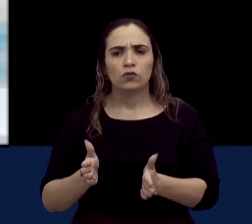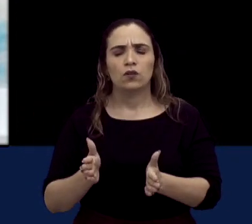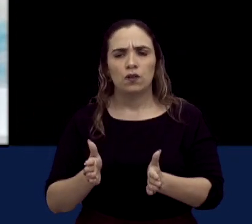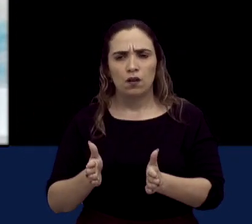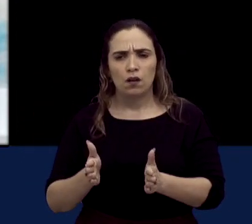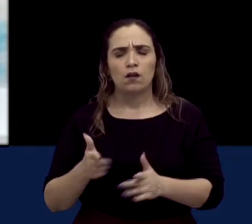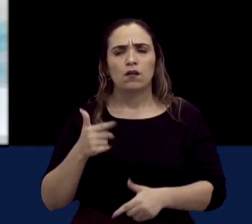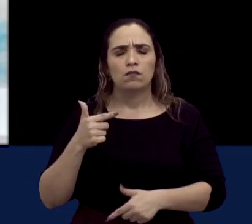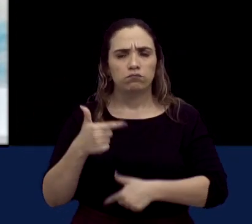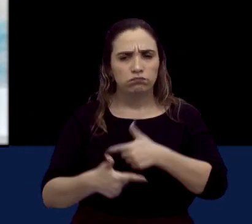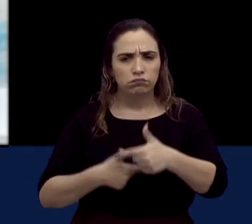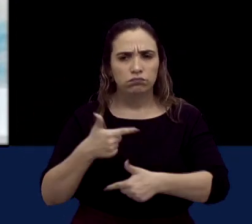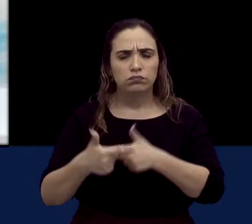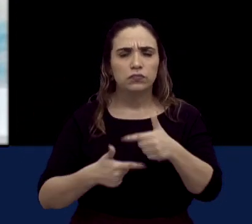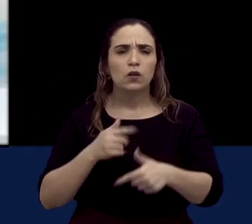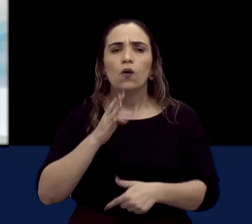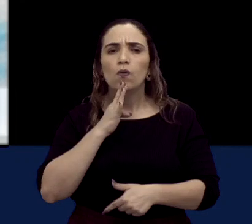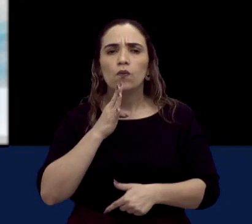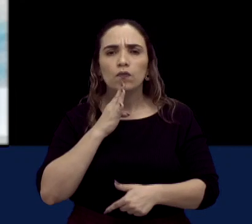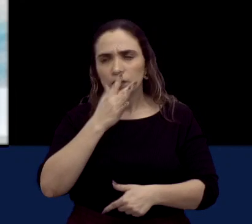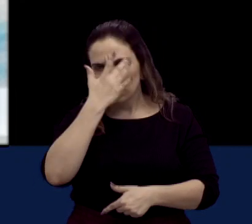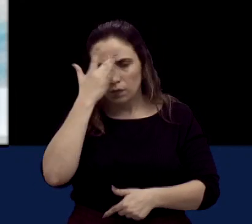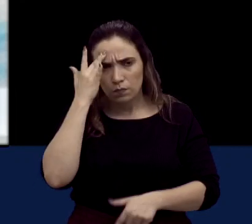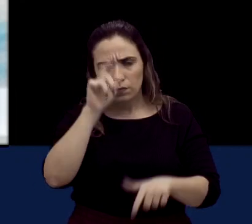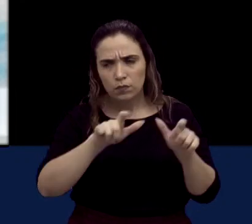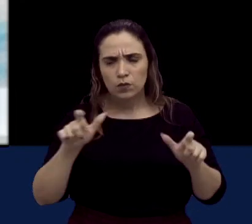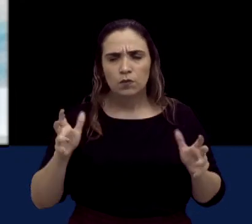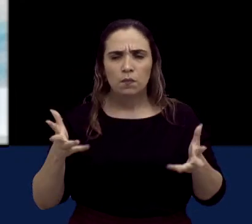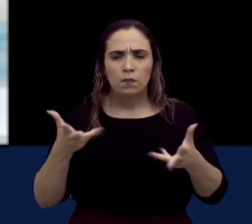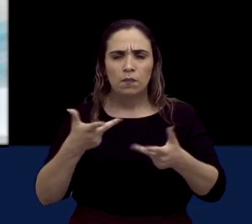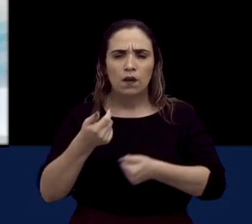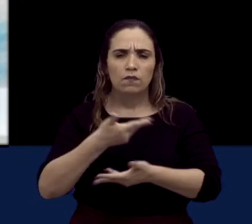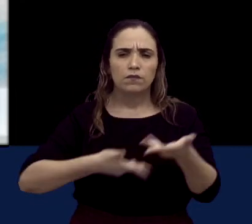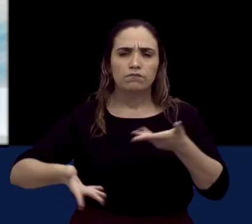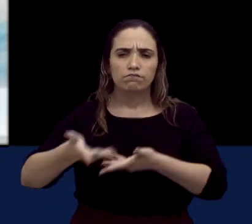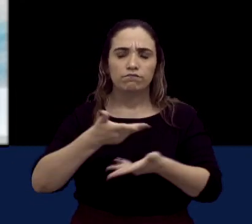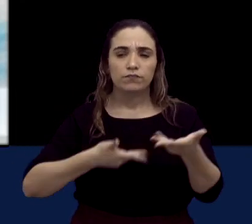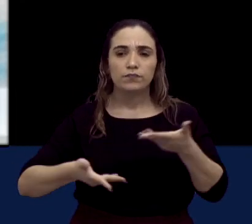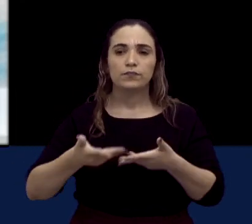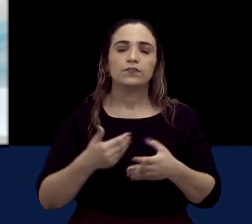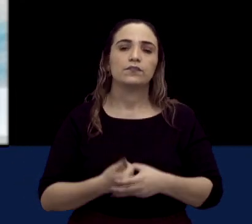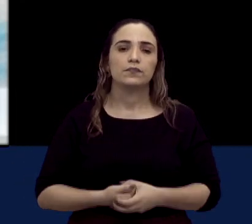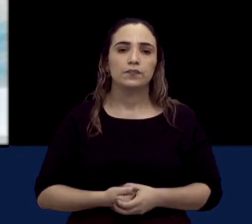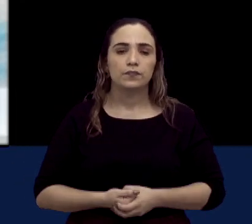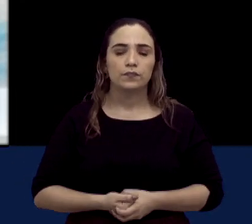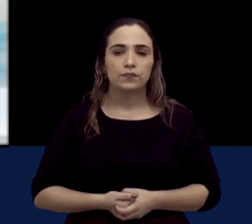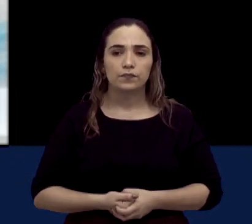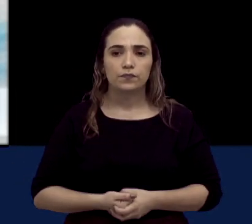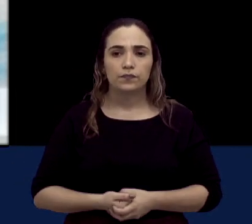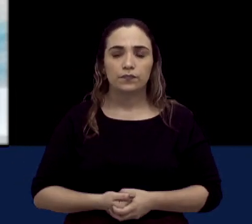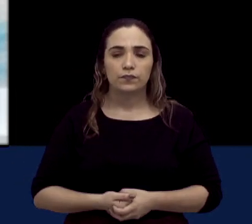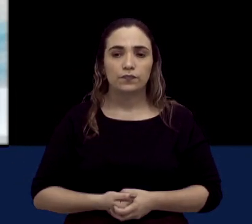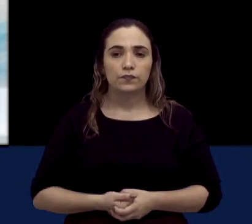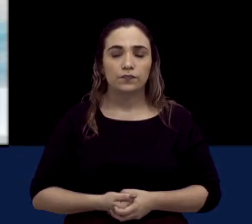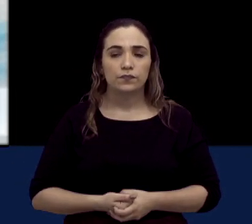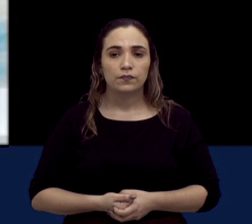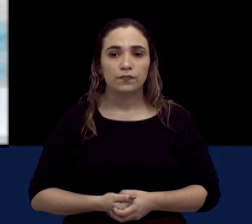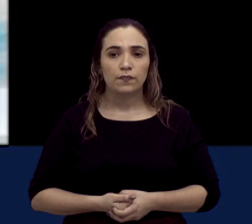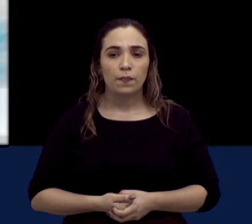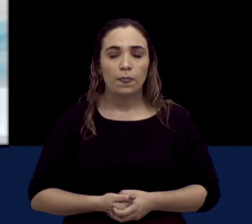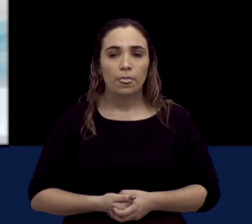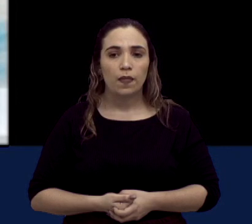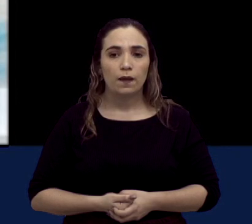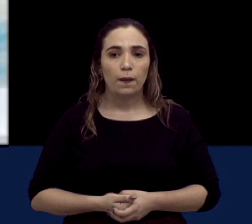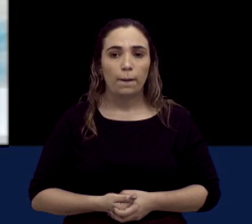e conheci pessoas maravilhosas, boa parte delas está, inclusive, nessas palestras. E quem tem amigo tem tudo, tá, pessoal?